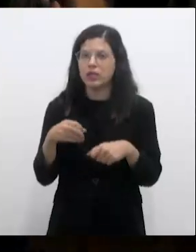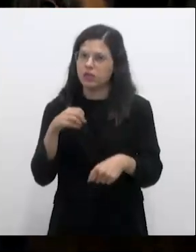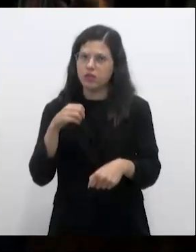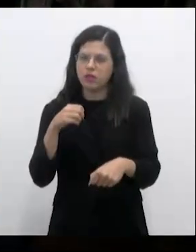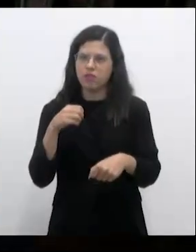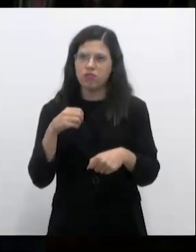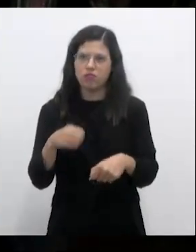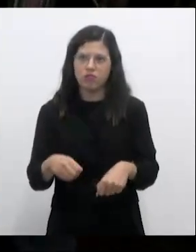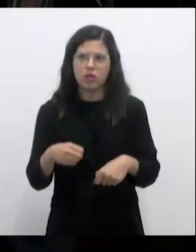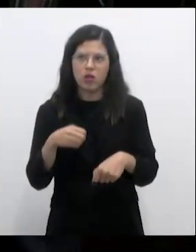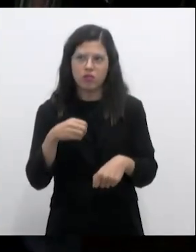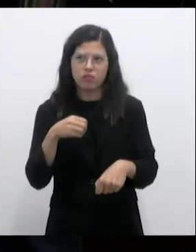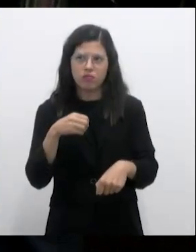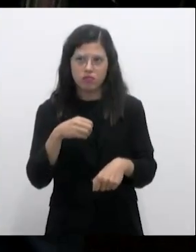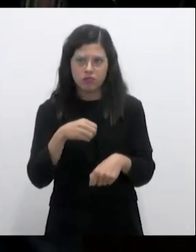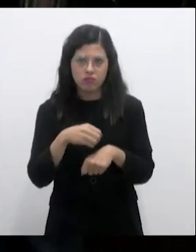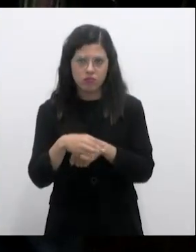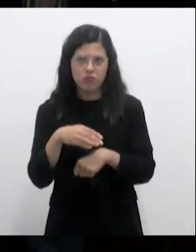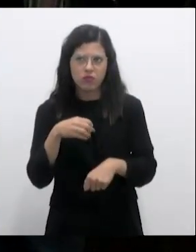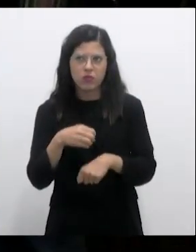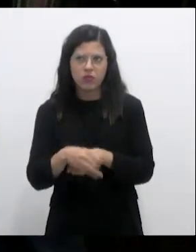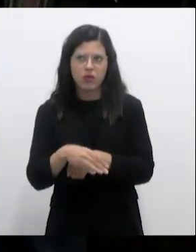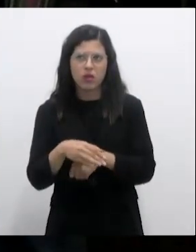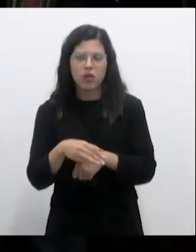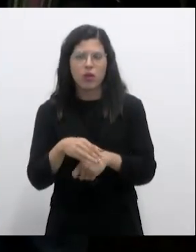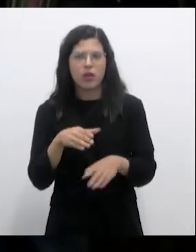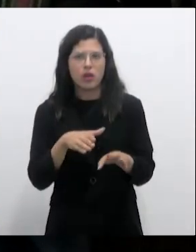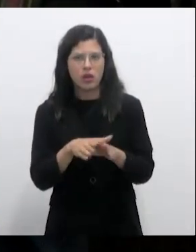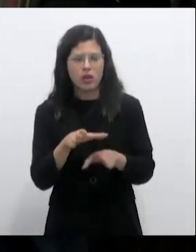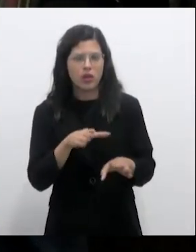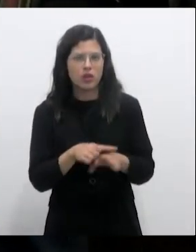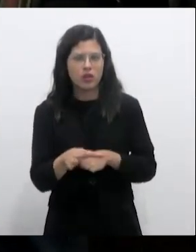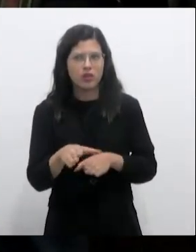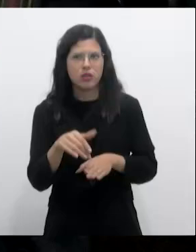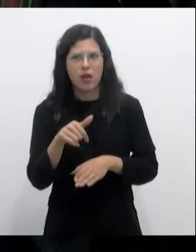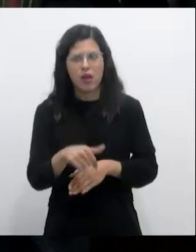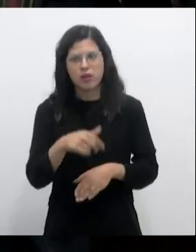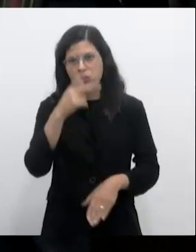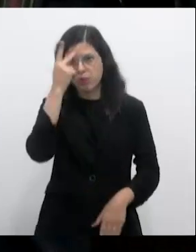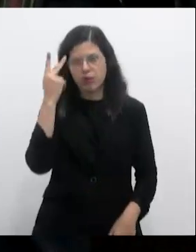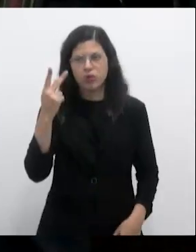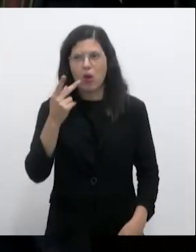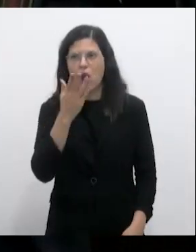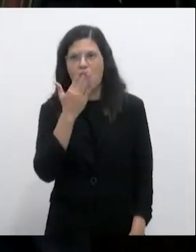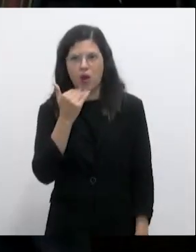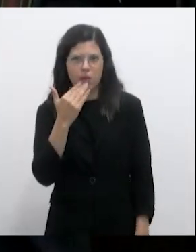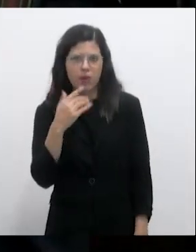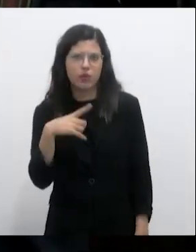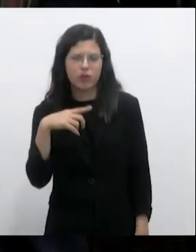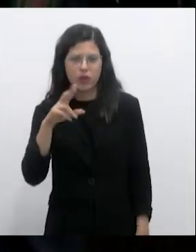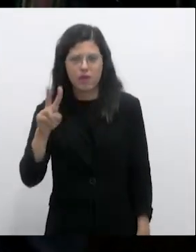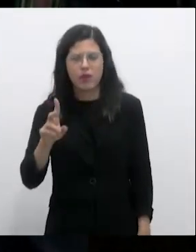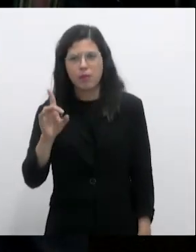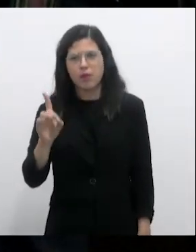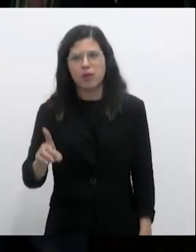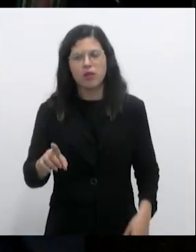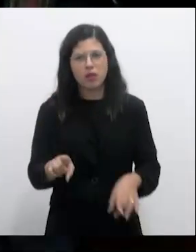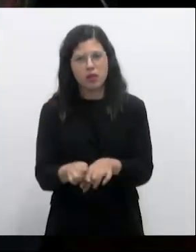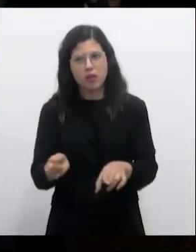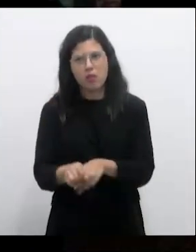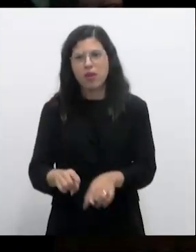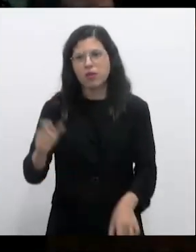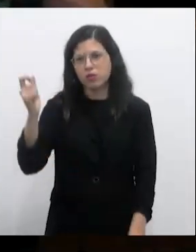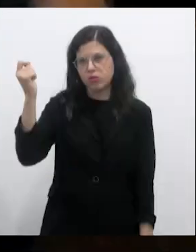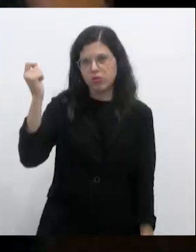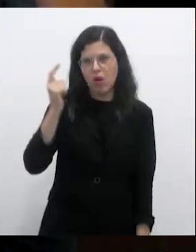pacientes a se alimentarem com produtos que contêm vitamina D, além do banho de sol. E no